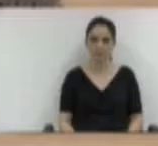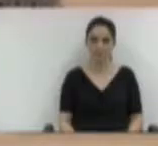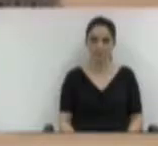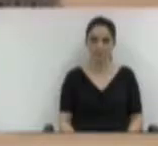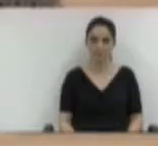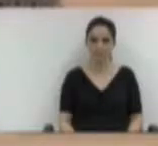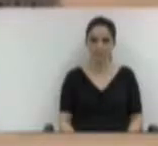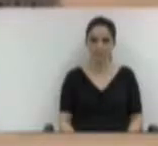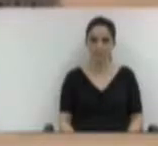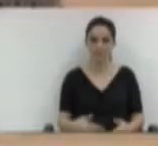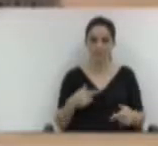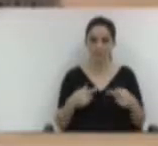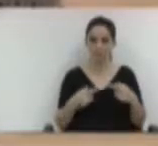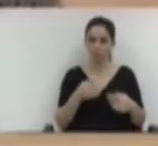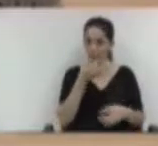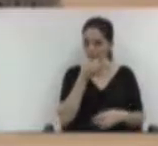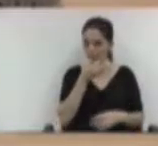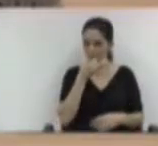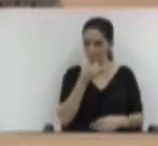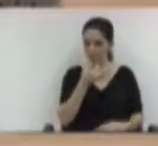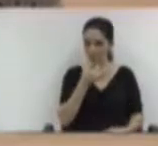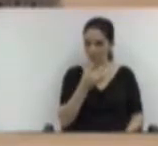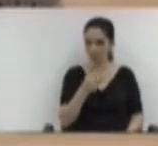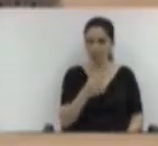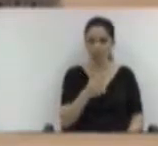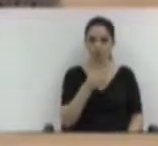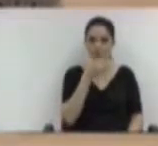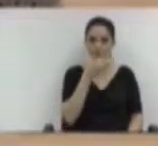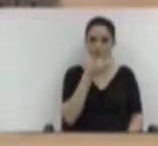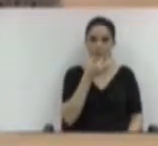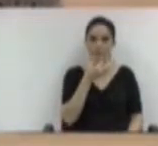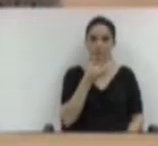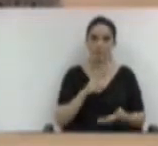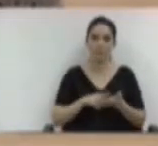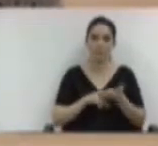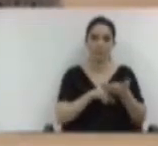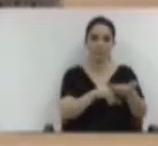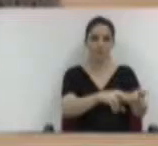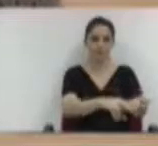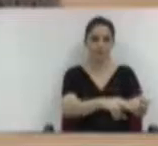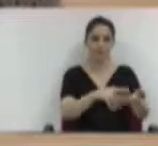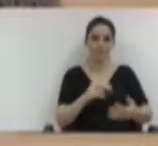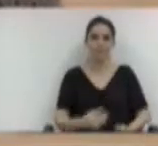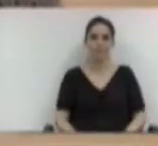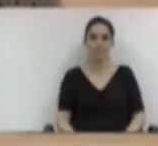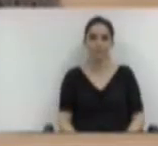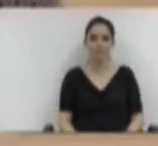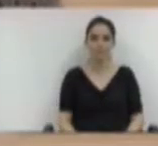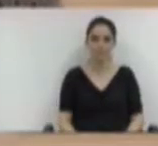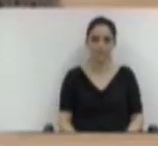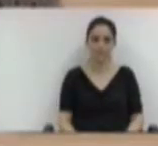Lu Bogo, está em discussão. Não havendo quem queira, encaminhe-se ao Executivo.